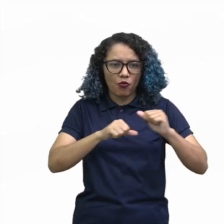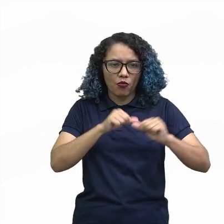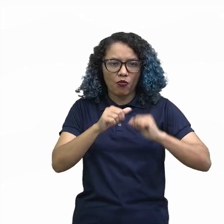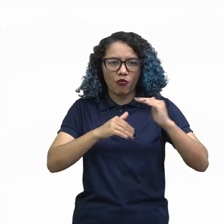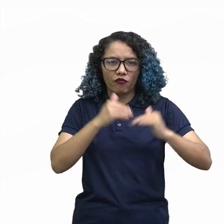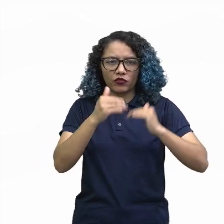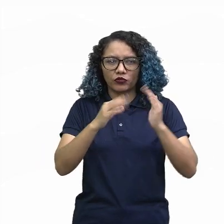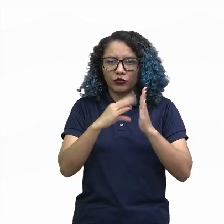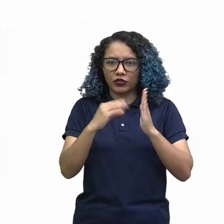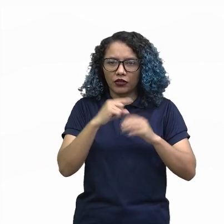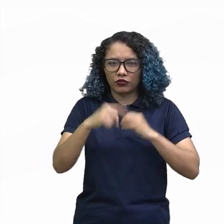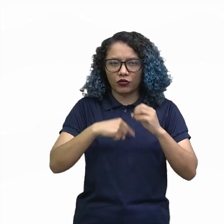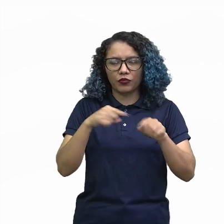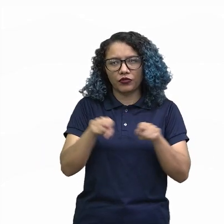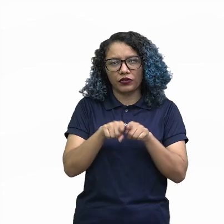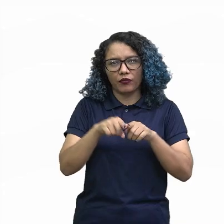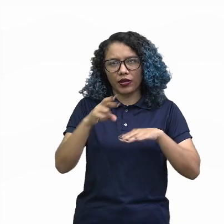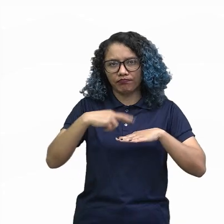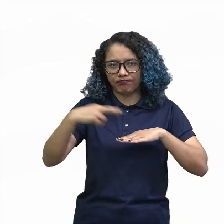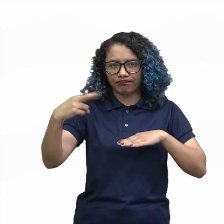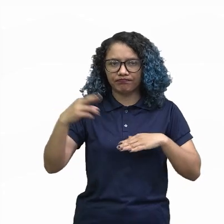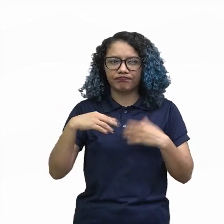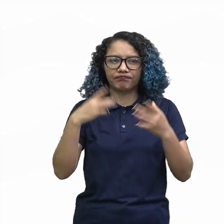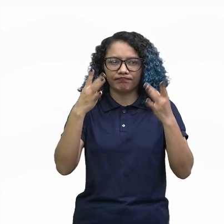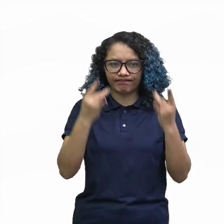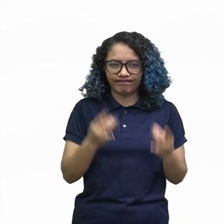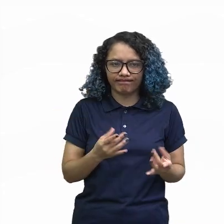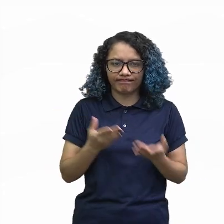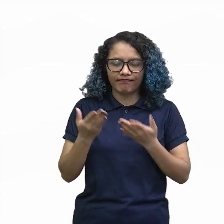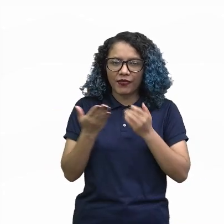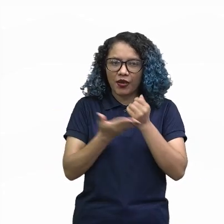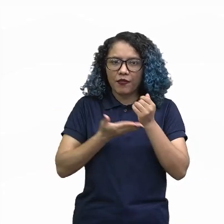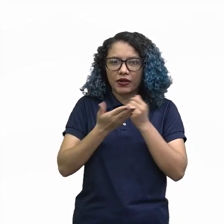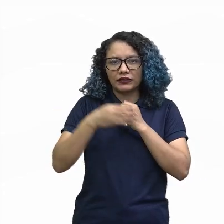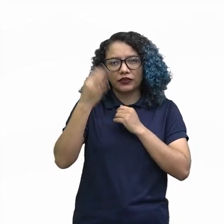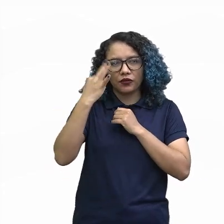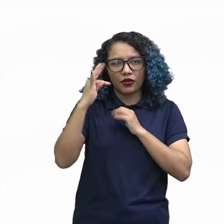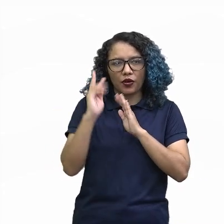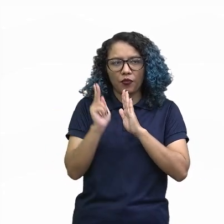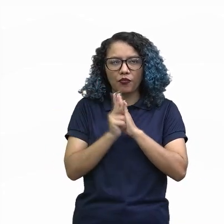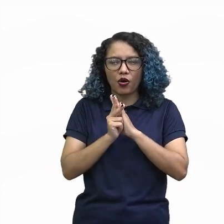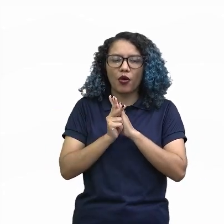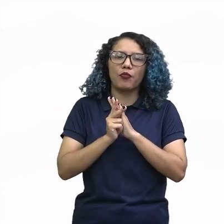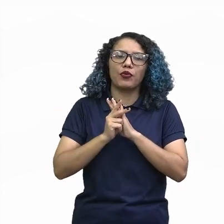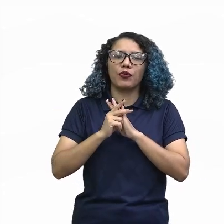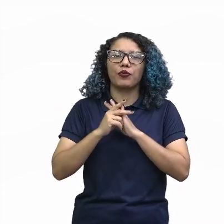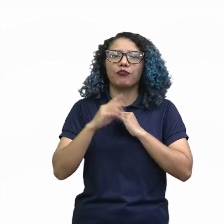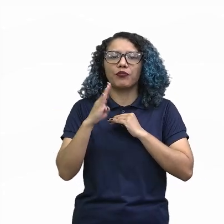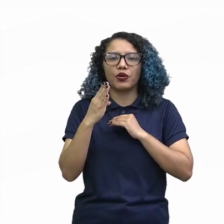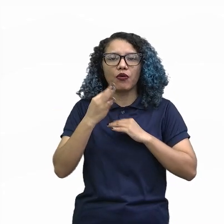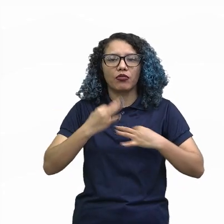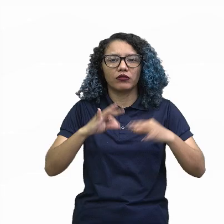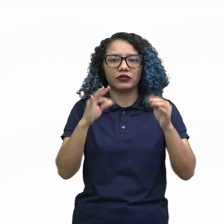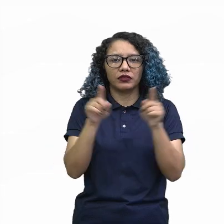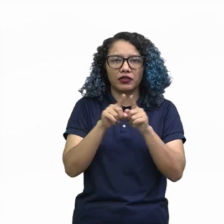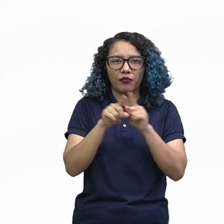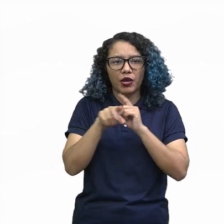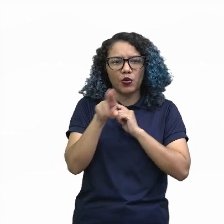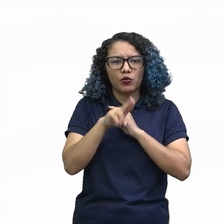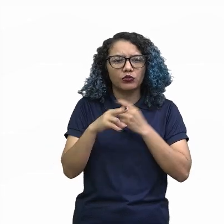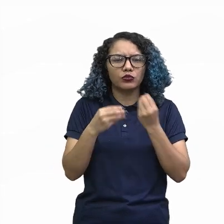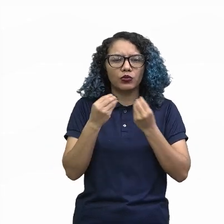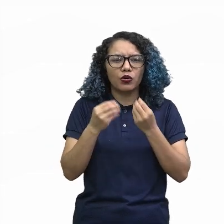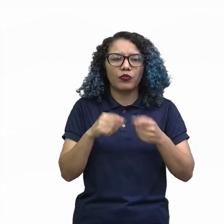atômicos, radioatividade. Detalhamento, bases teóricas da biotecnologia e suas